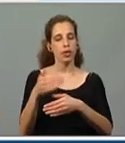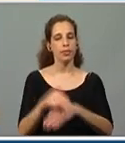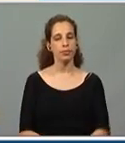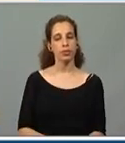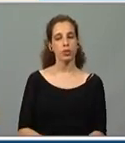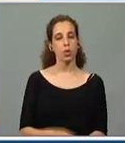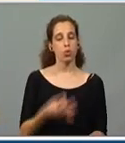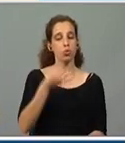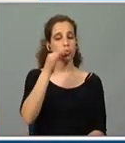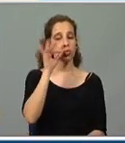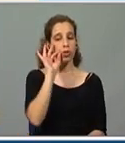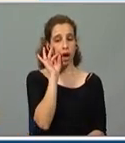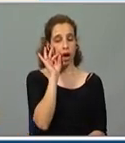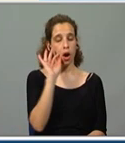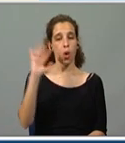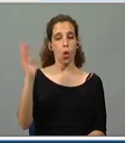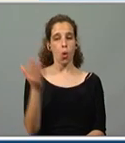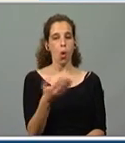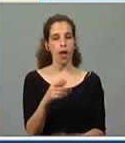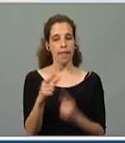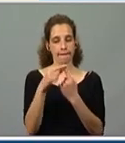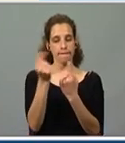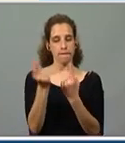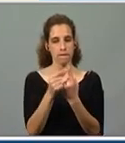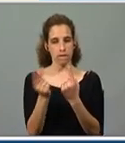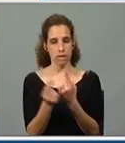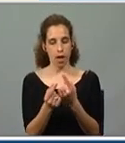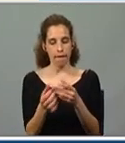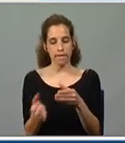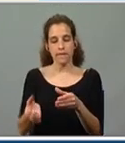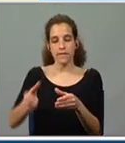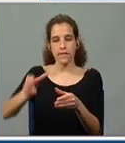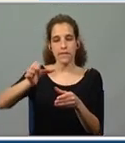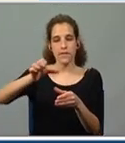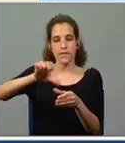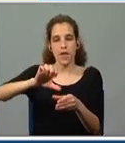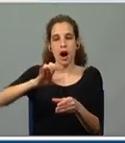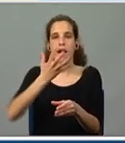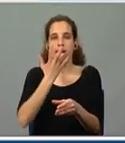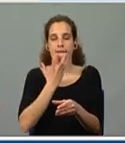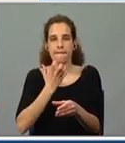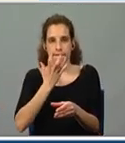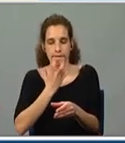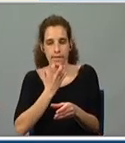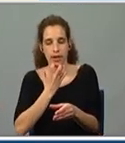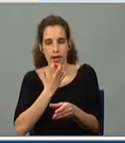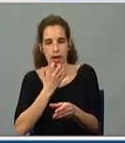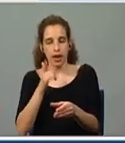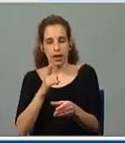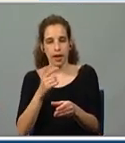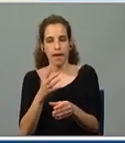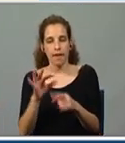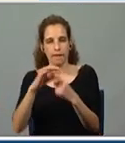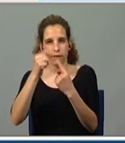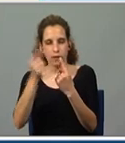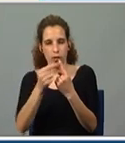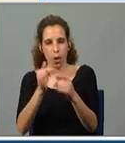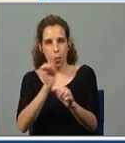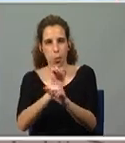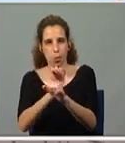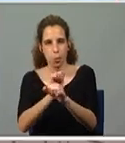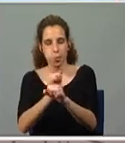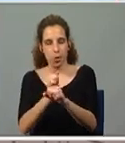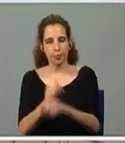no chá. O chá, quando tem folhas, é vertido cuidadosamente, de forma a que as folhas fiquem retidas no